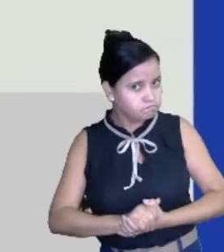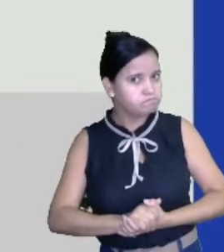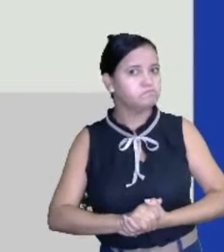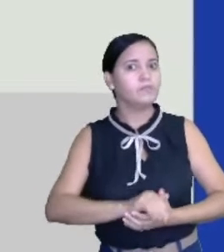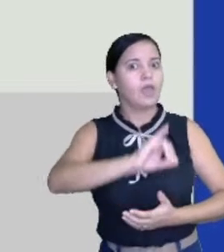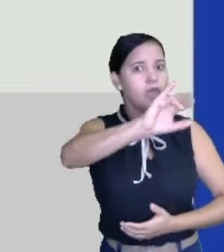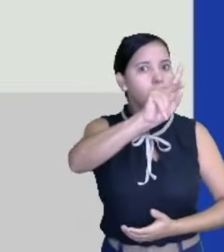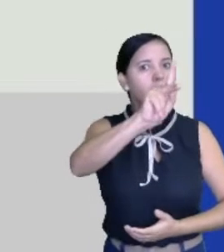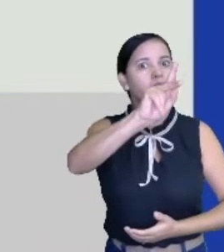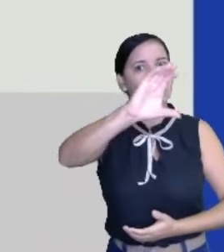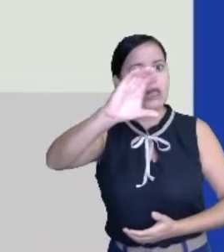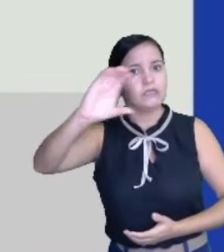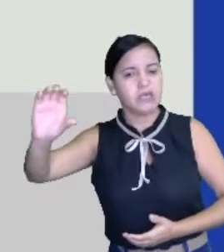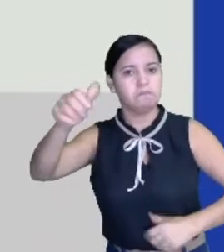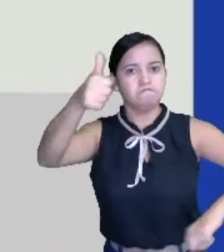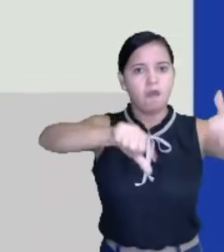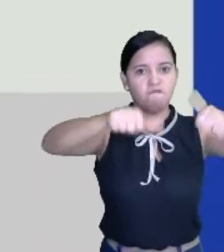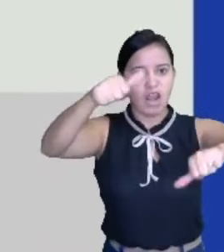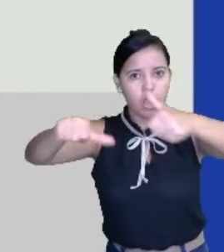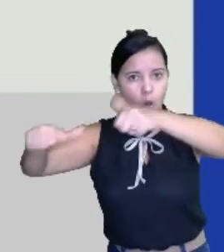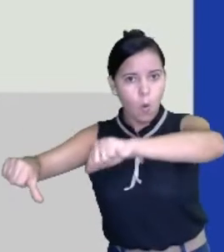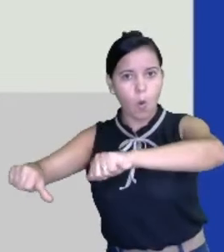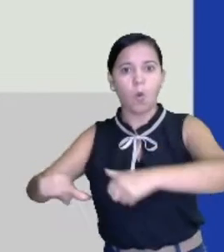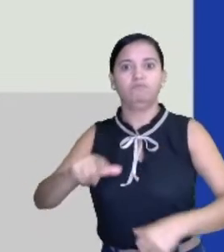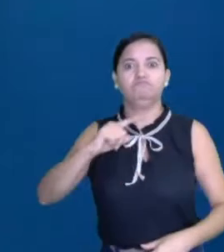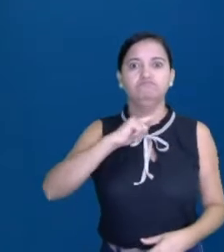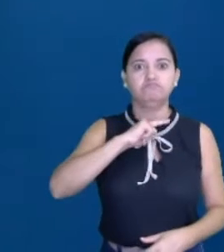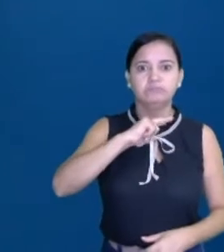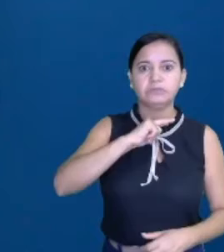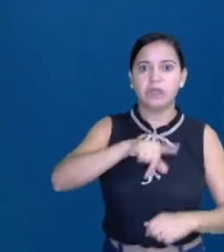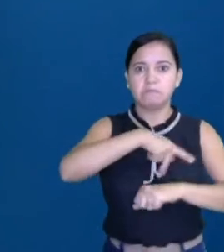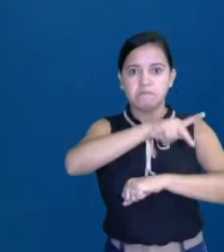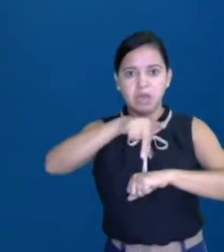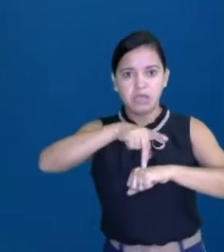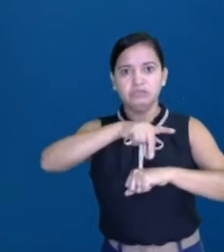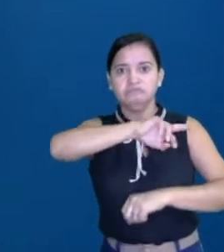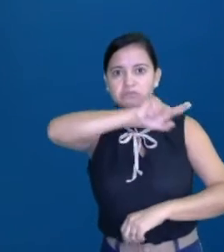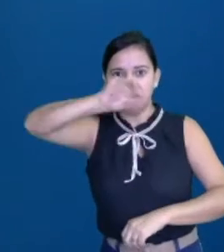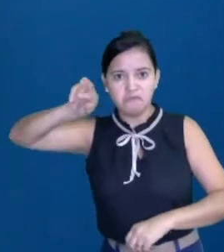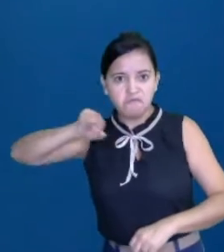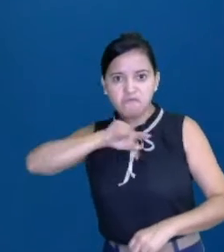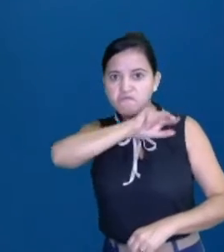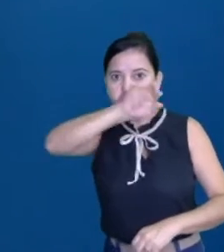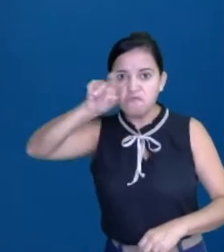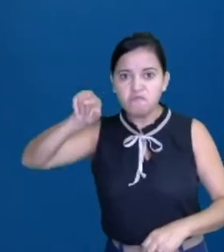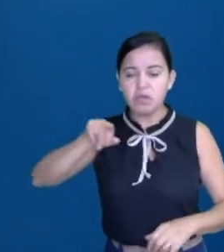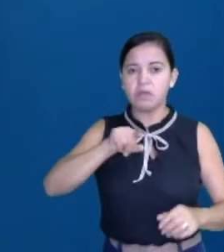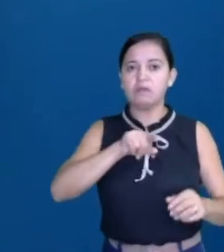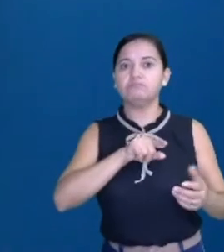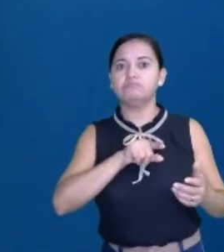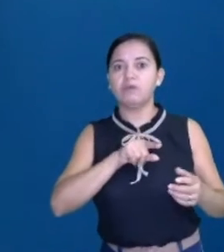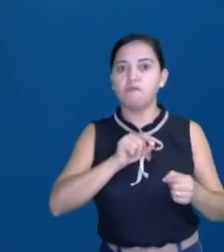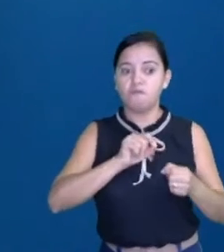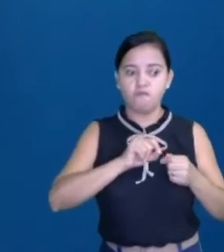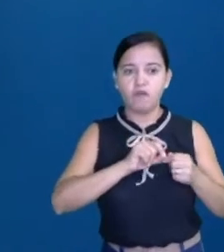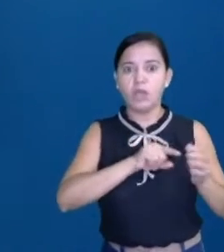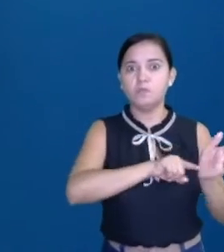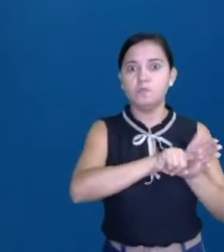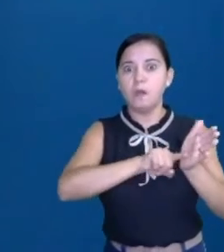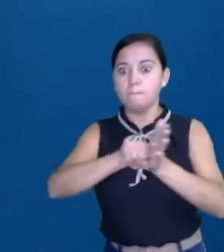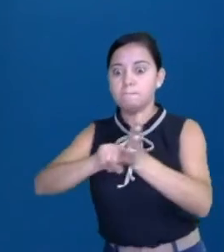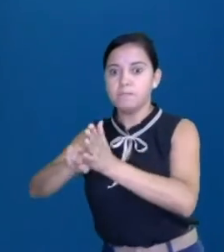seria justamente uma entidade internacional, né, intergovernamental, que faz com que ele faz um